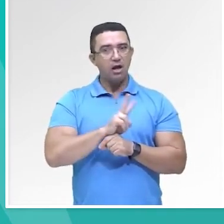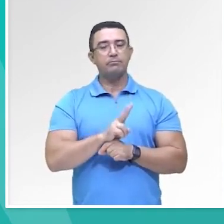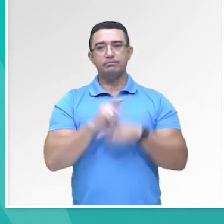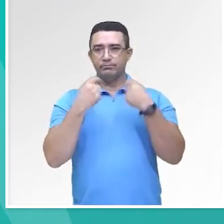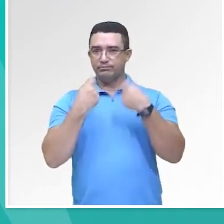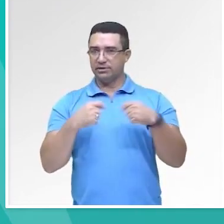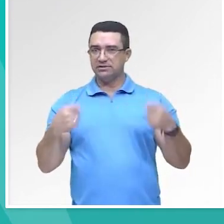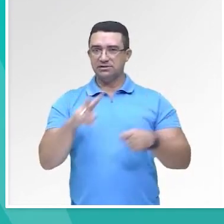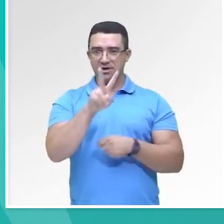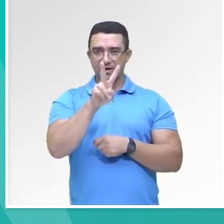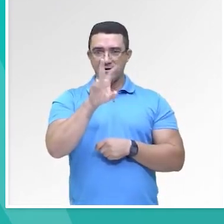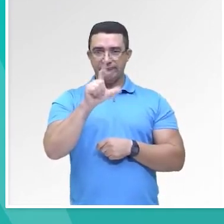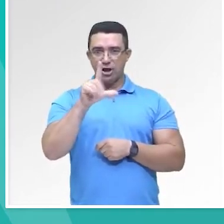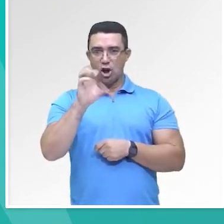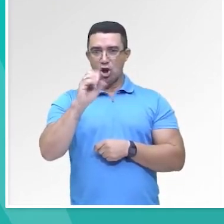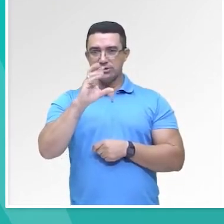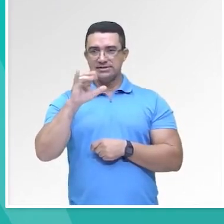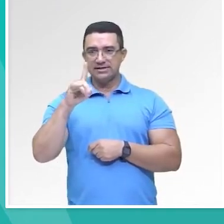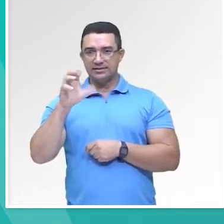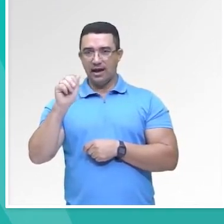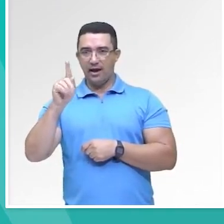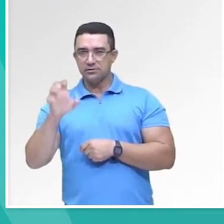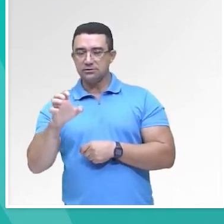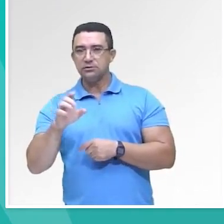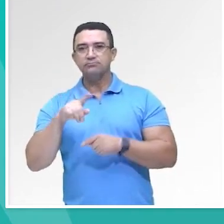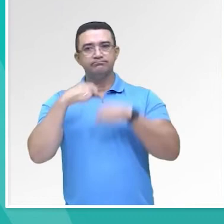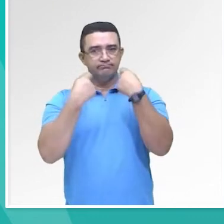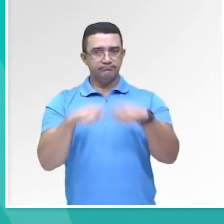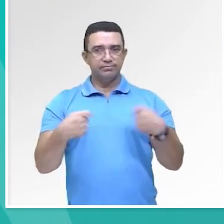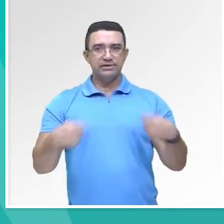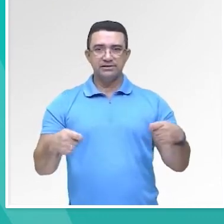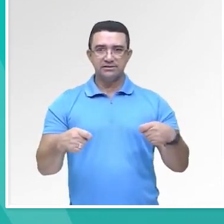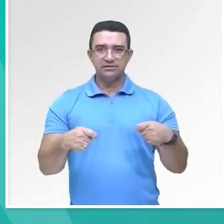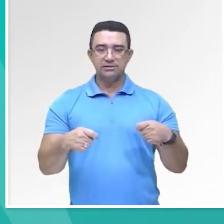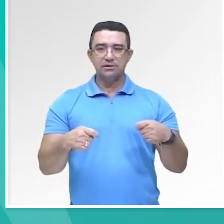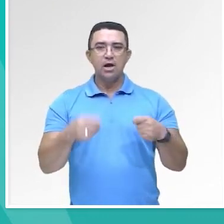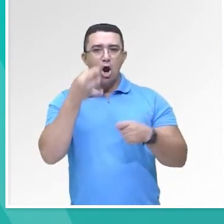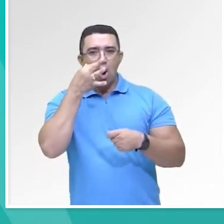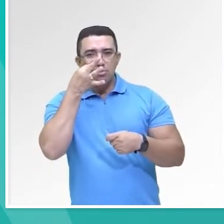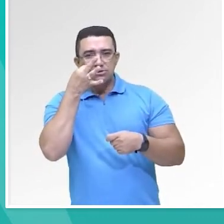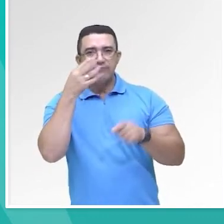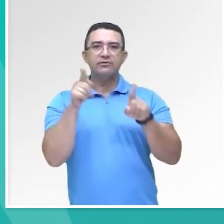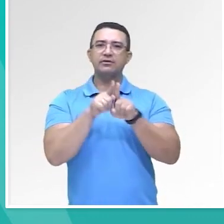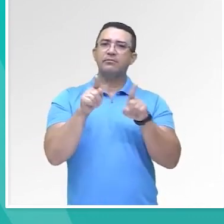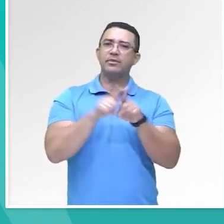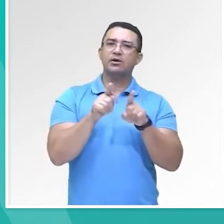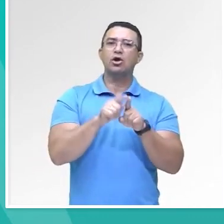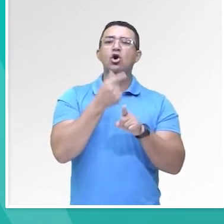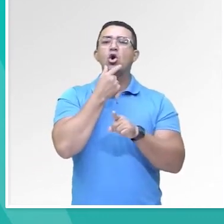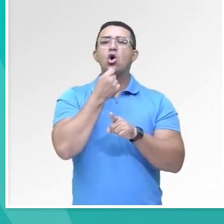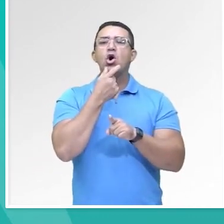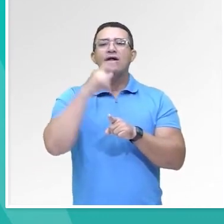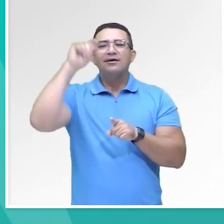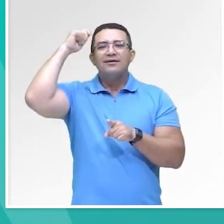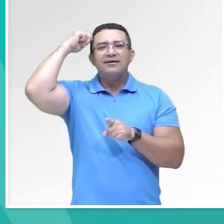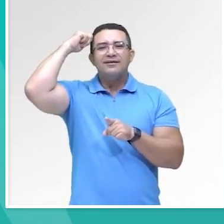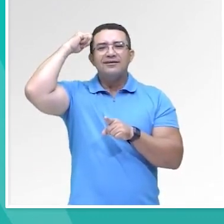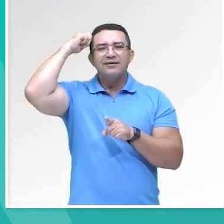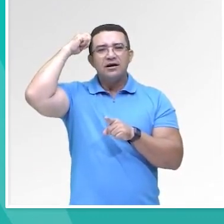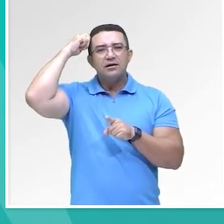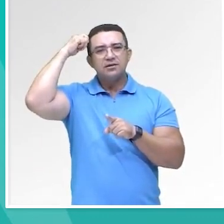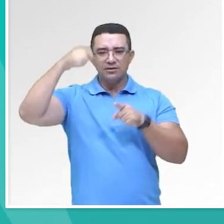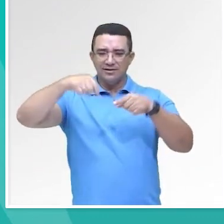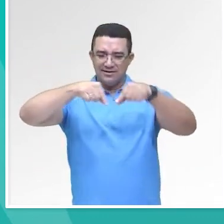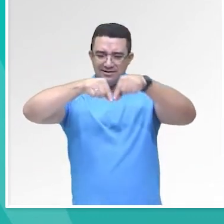seja, força de explosão aí na hora da largada. Observem que o Usain Bolt, ele sai na mesma linha que todos